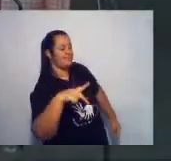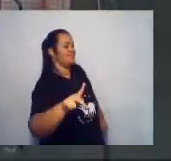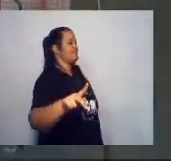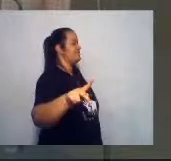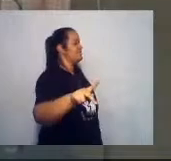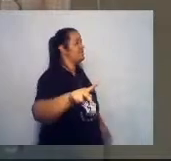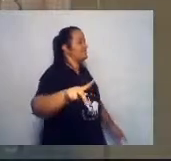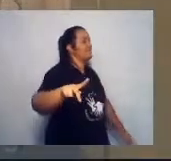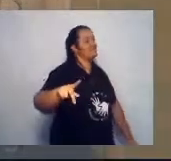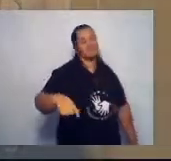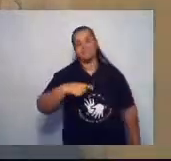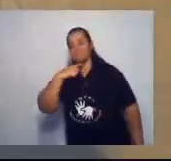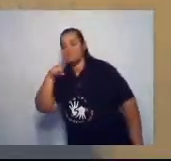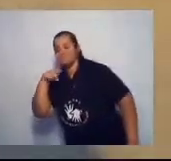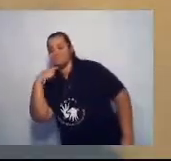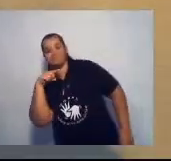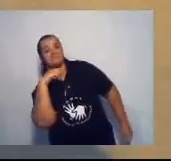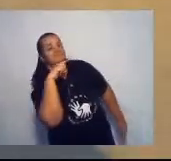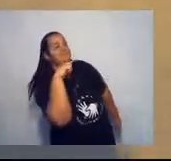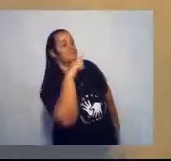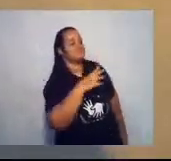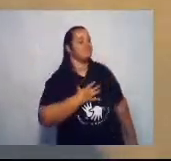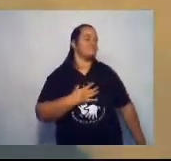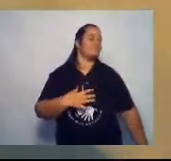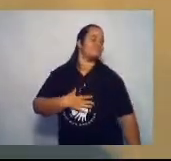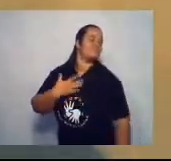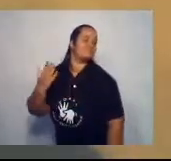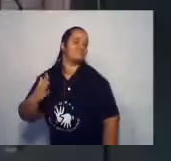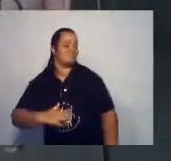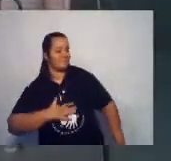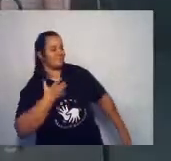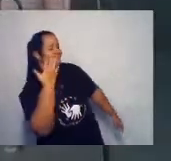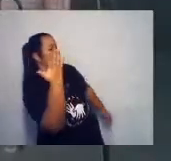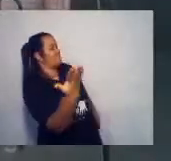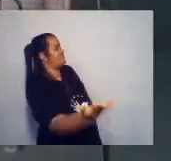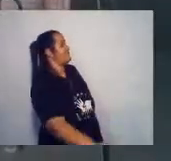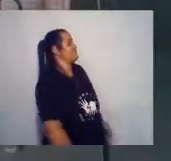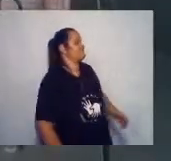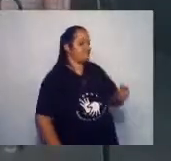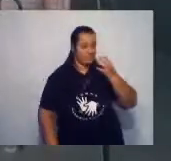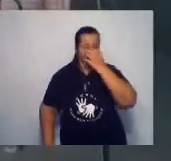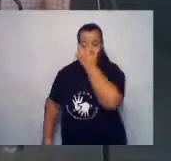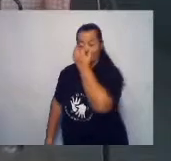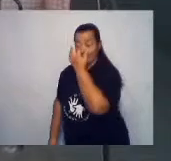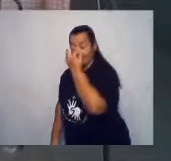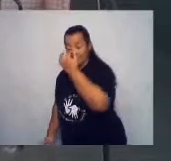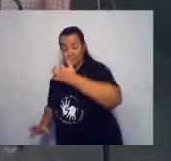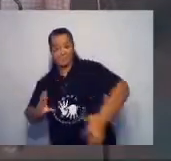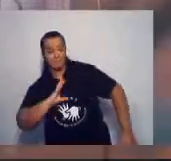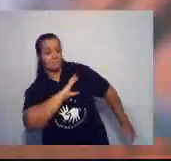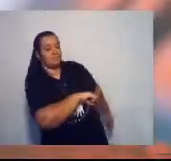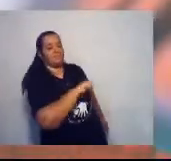eu querendo o seu. Eu não duvido não,